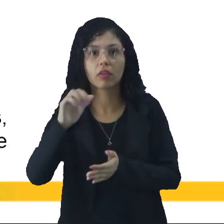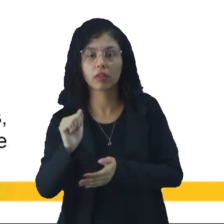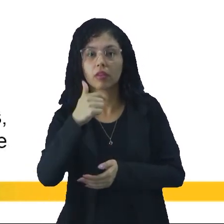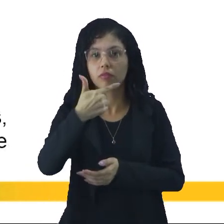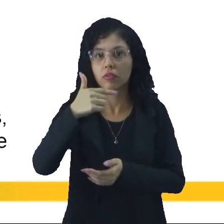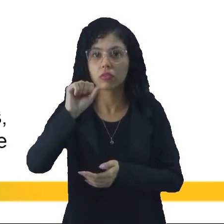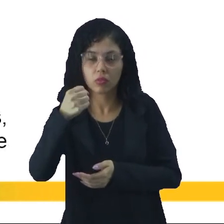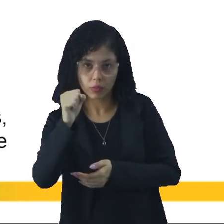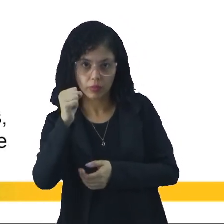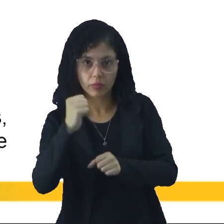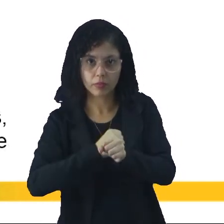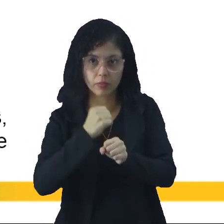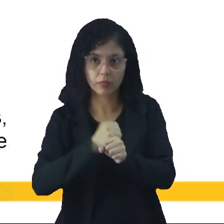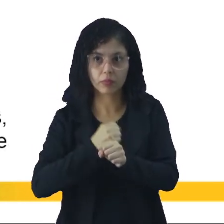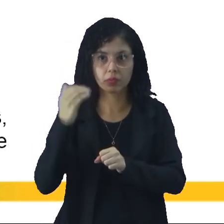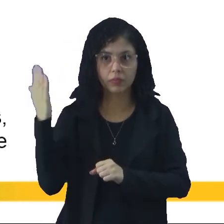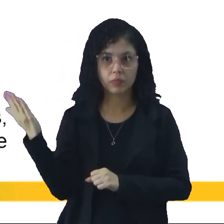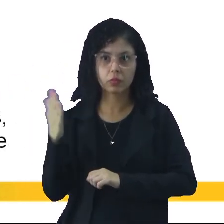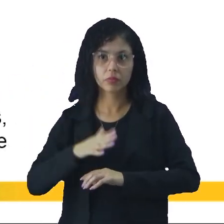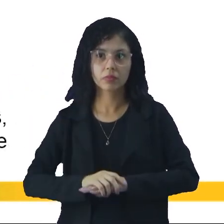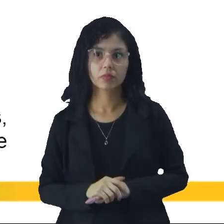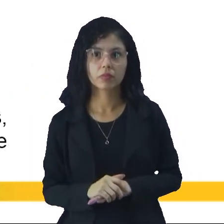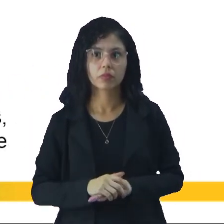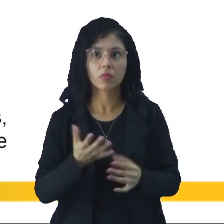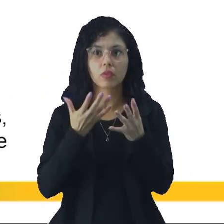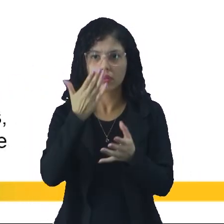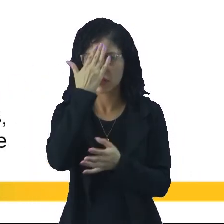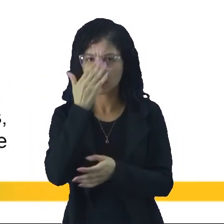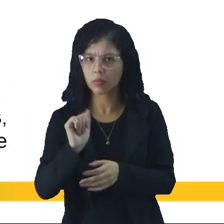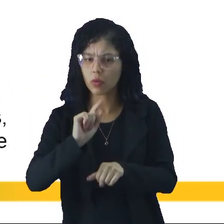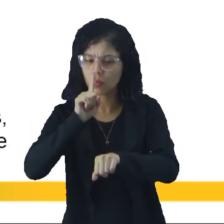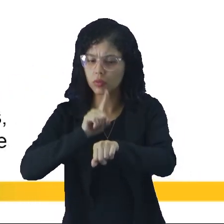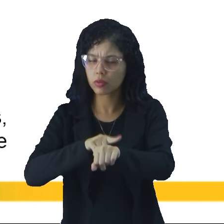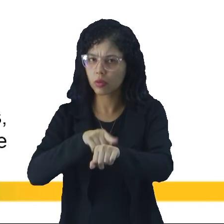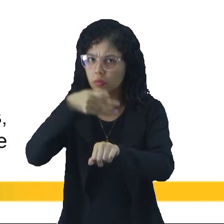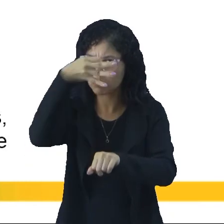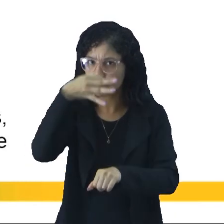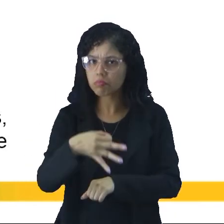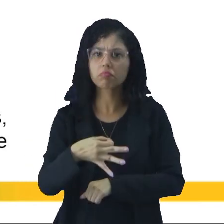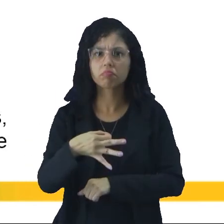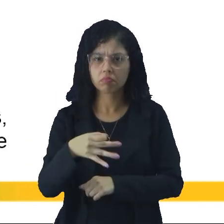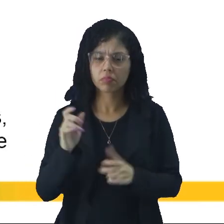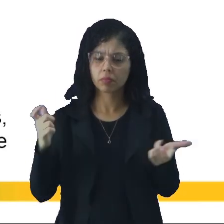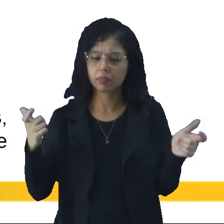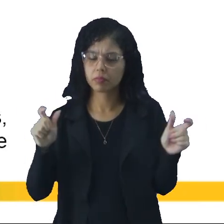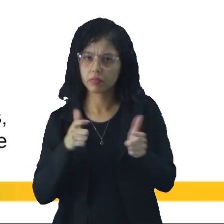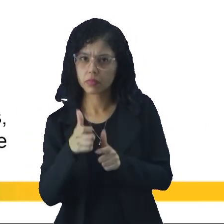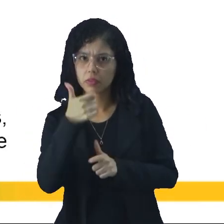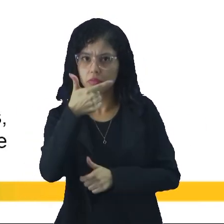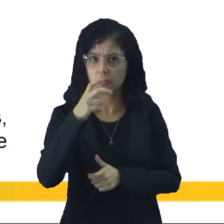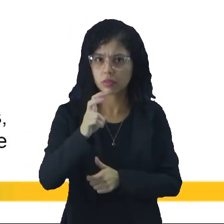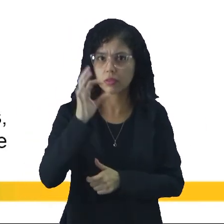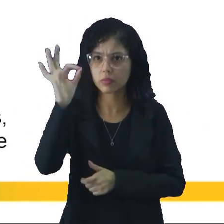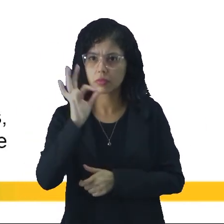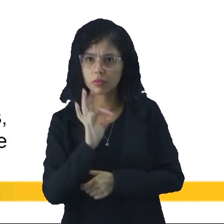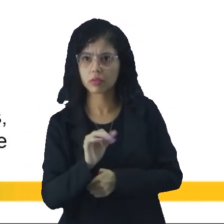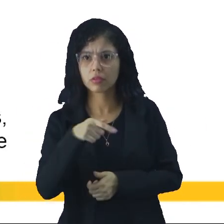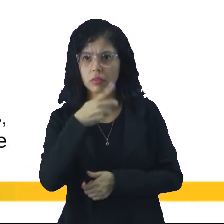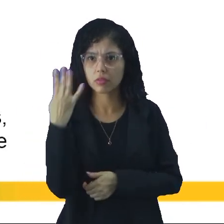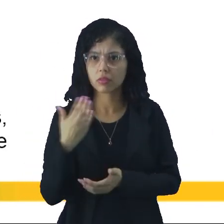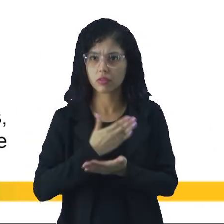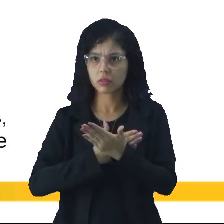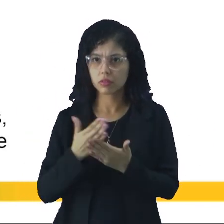a 28 anos, olha aqui, ó, e eu quero saber o tempo necessário para que ele se reduza a 25% da sua